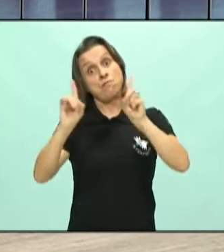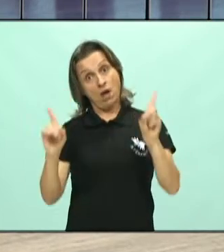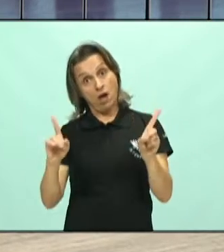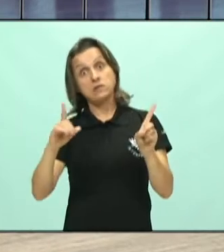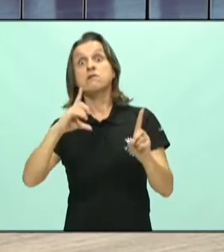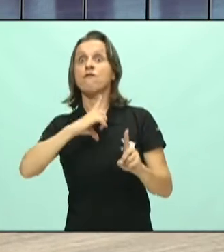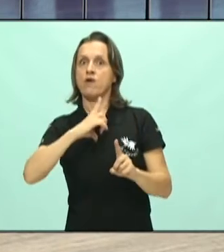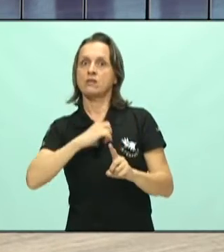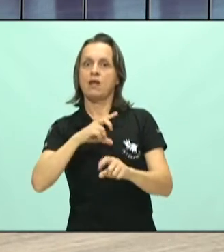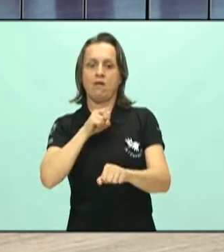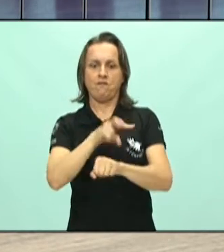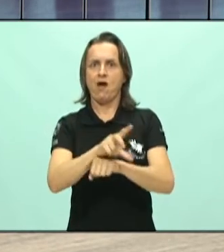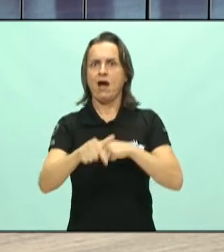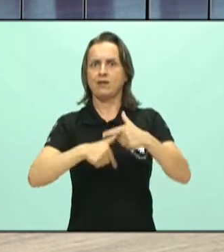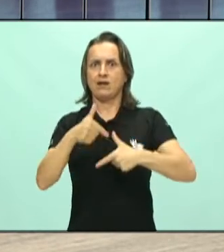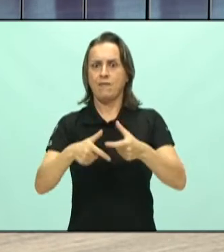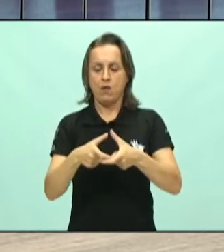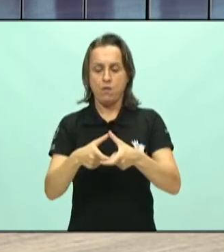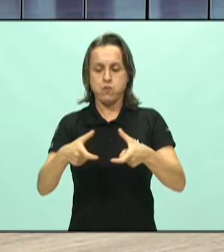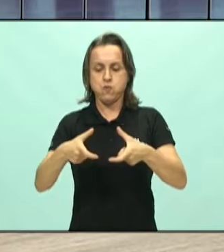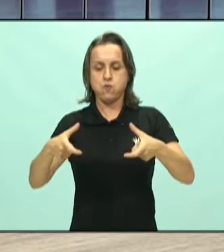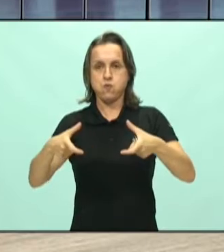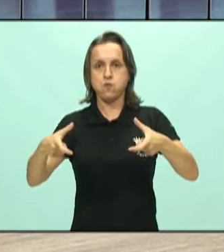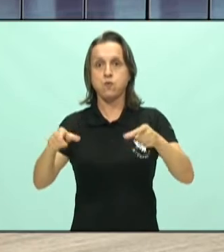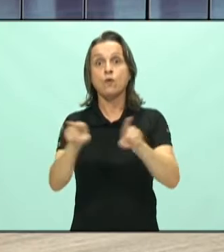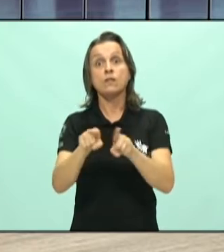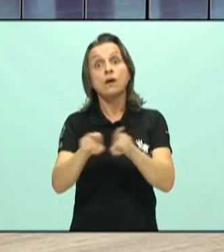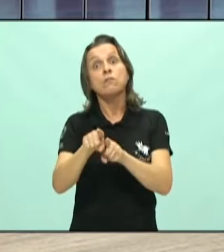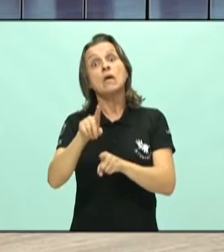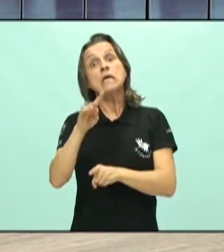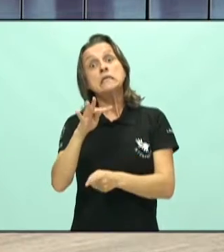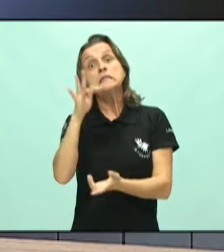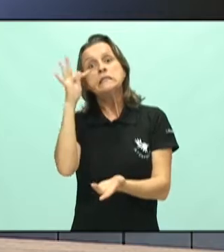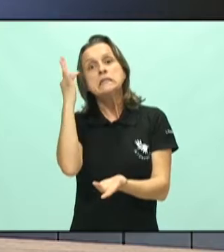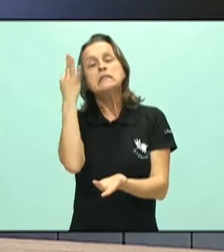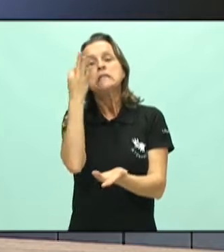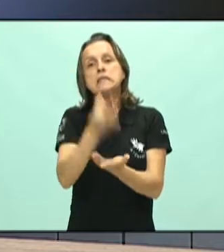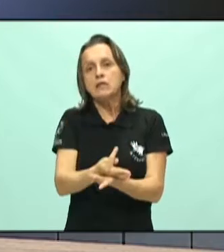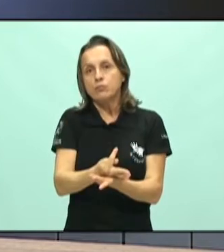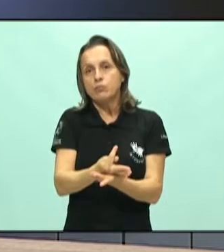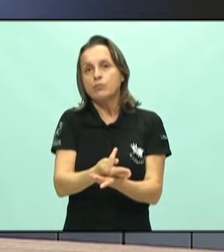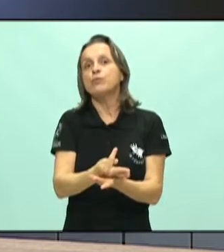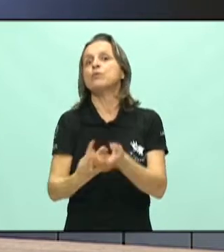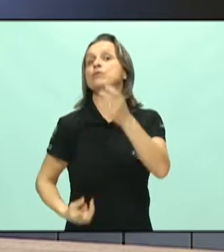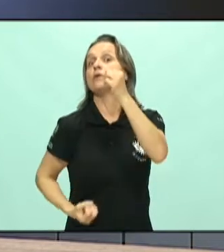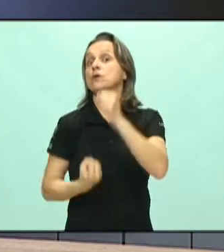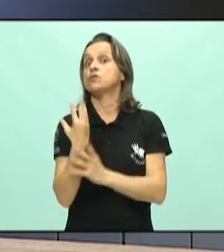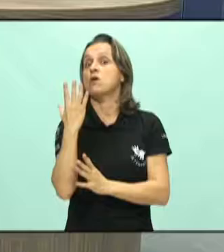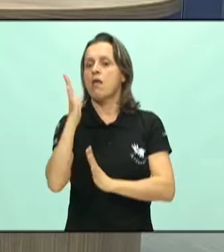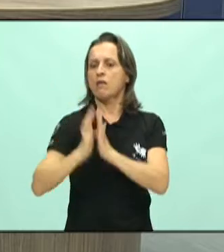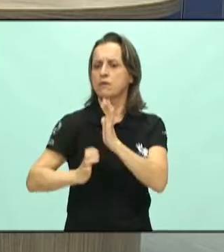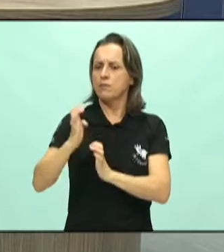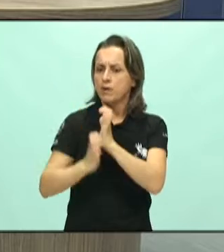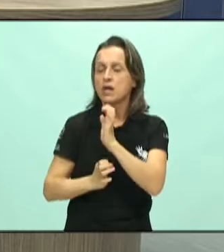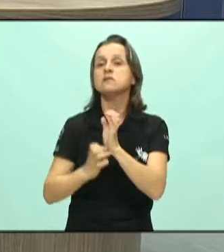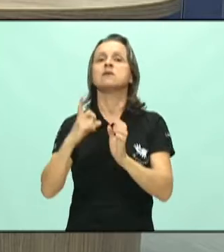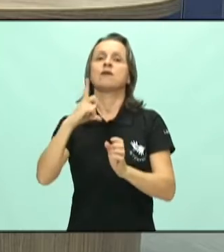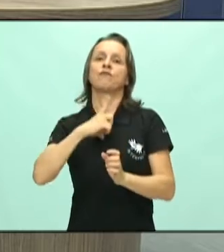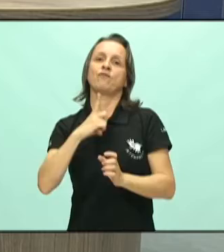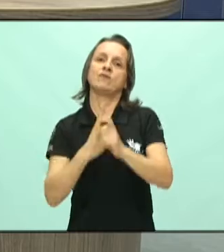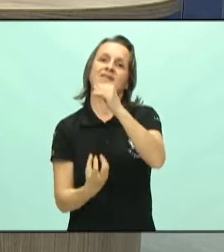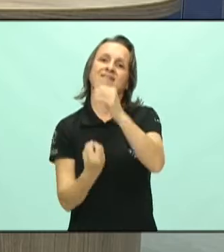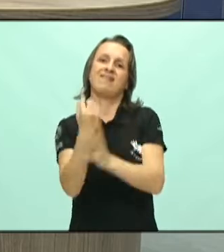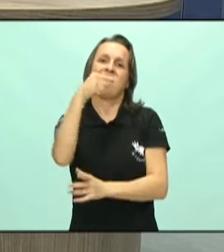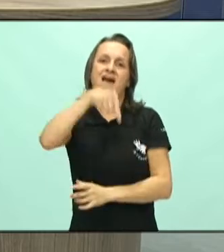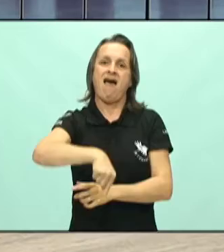grande de emprego e inclusive de tributos gerados por essas empresas que vão estar aqui no nosso estado. Então,